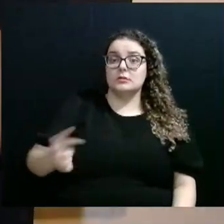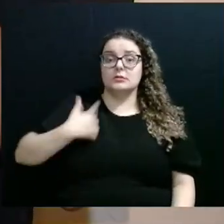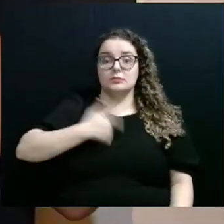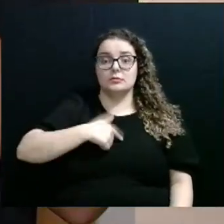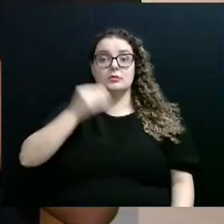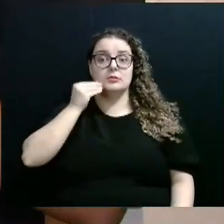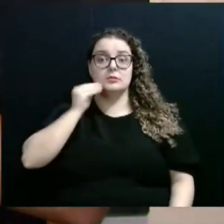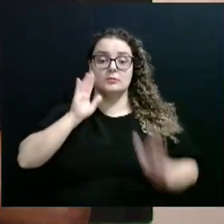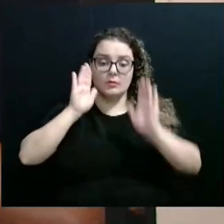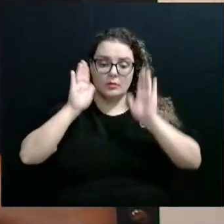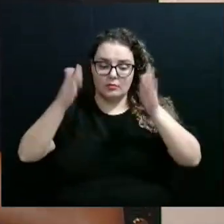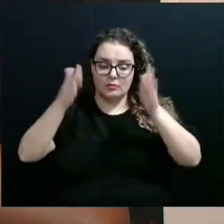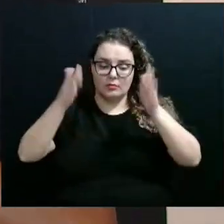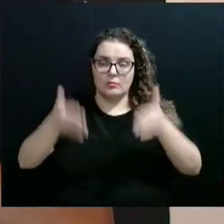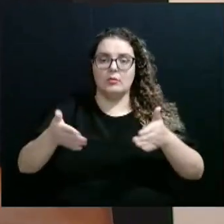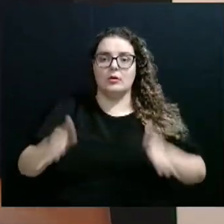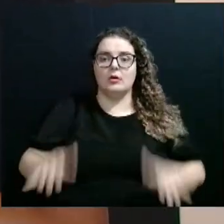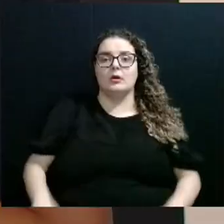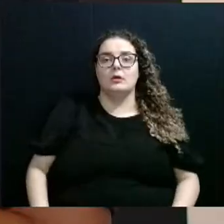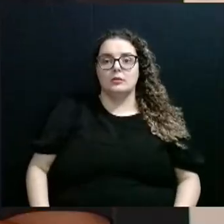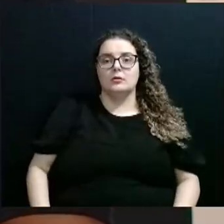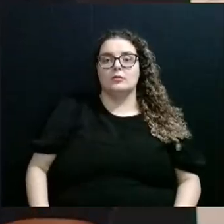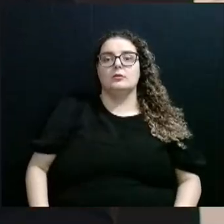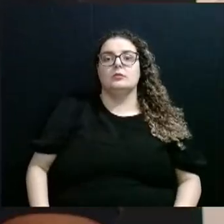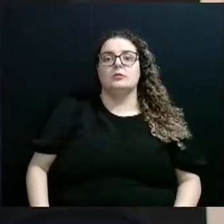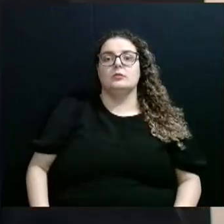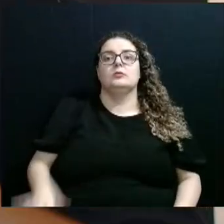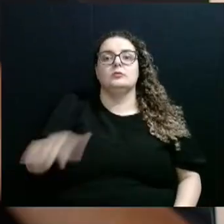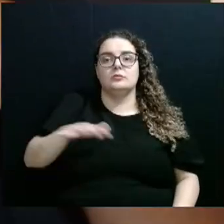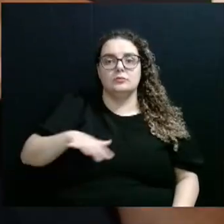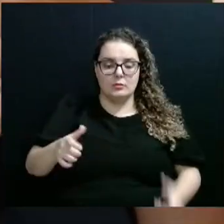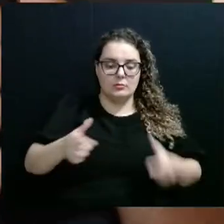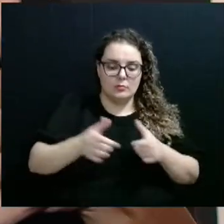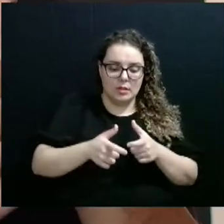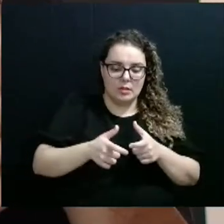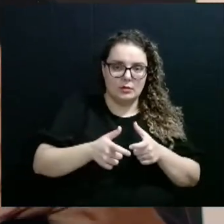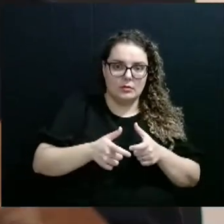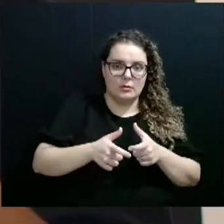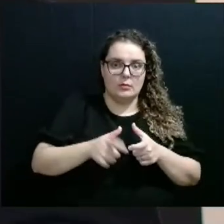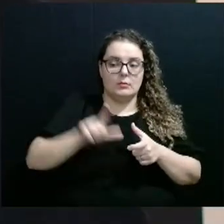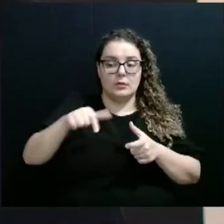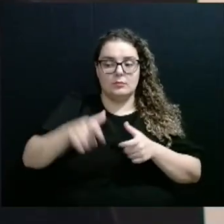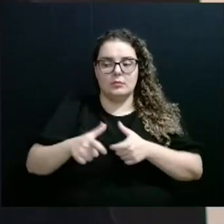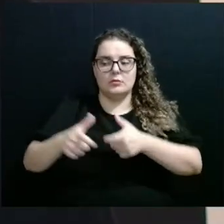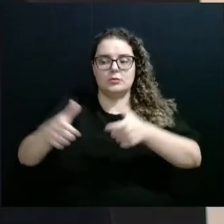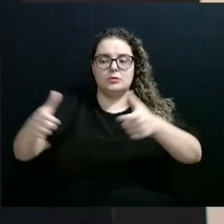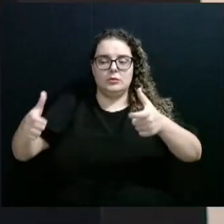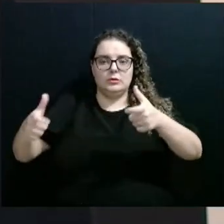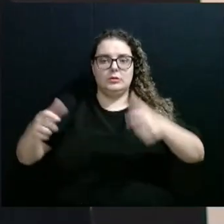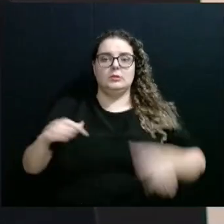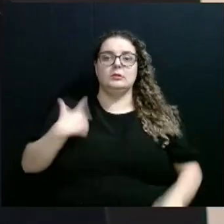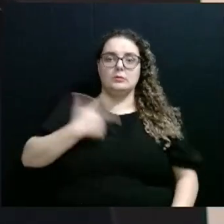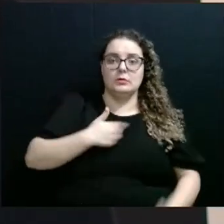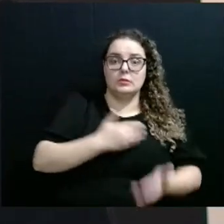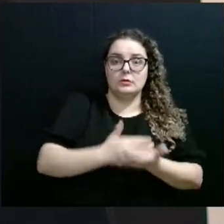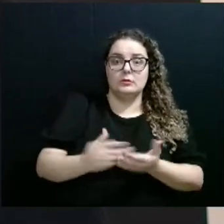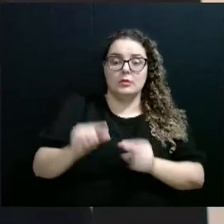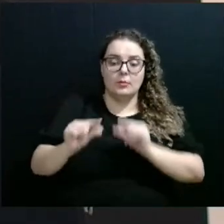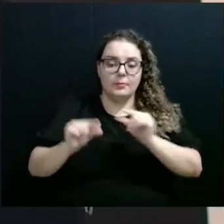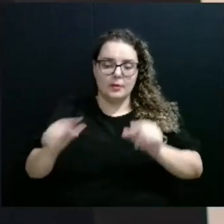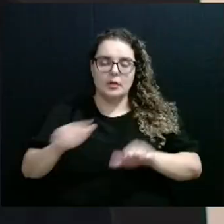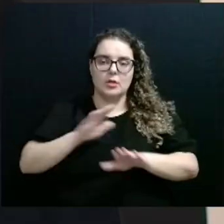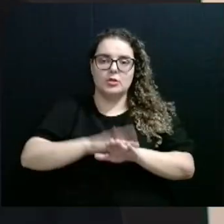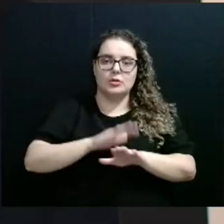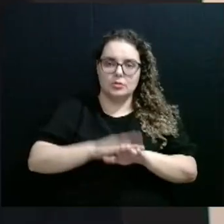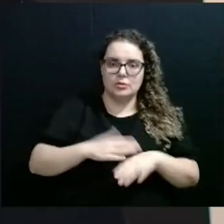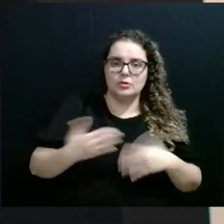focar sempre no universo, começa no universo micro para você ir para um universo macro, né? Então a gente começa com aquelas pequenas atitudes que a